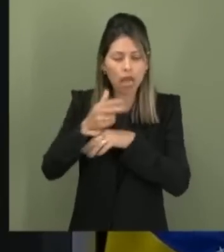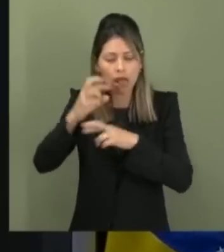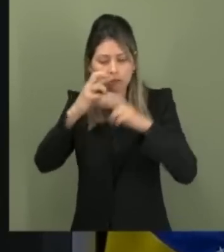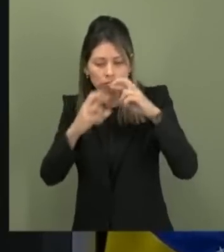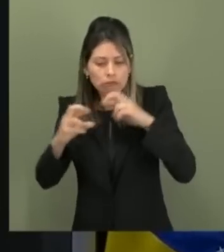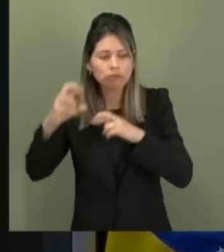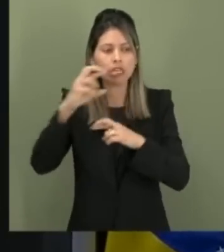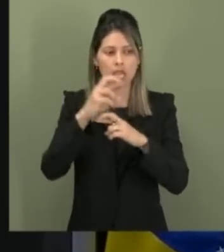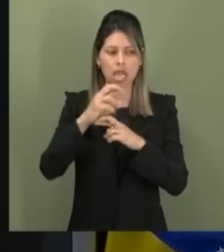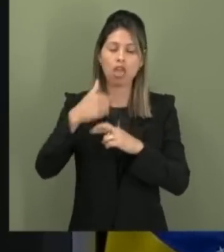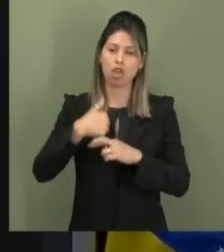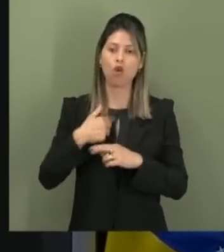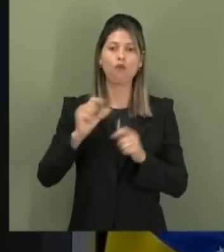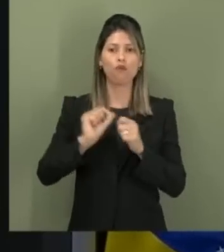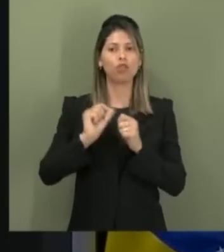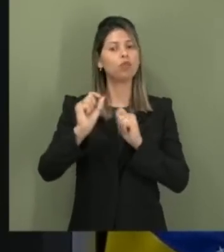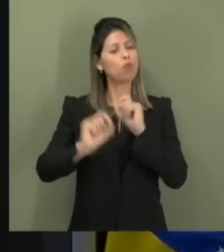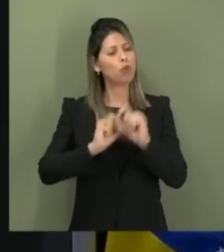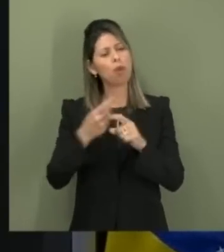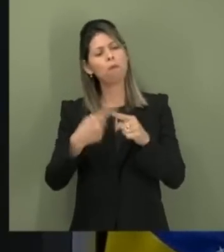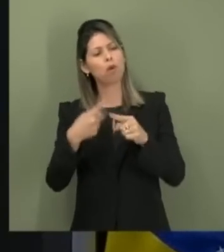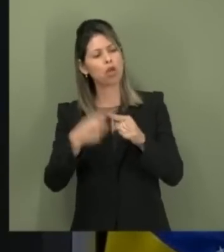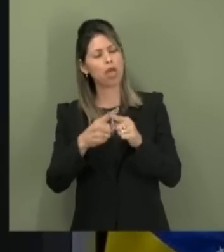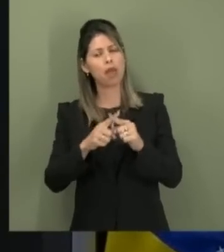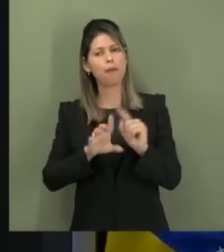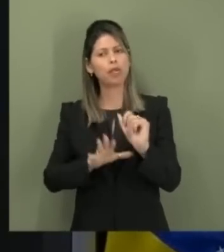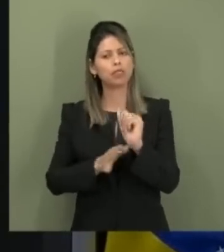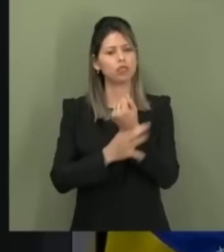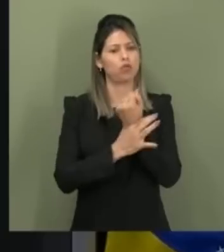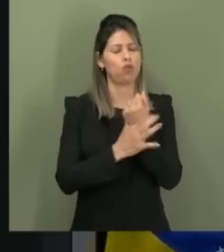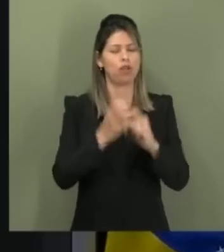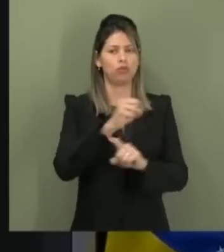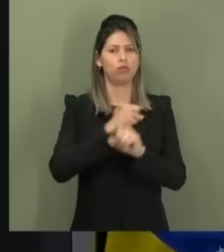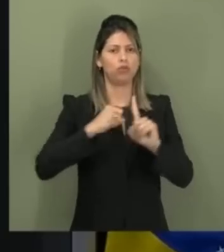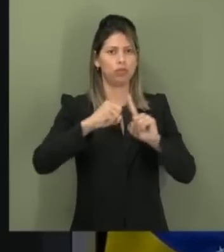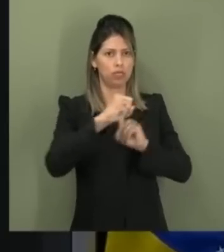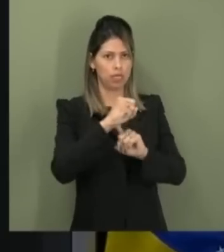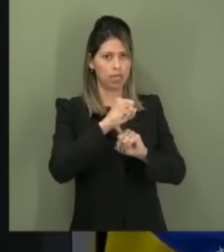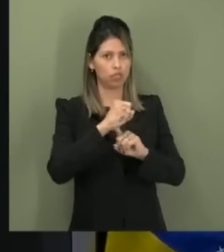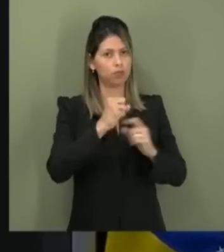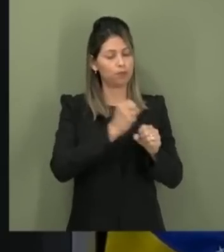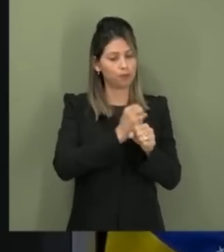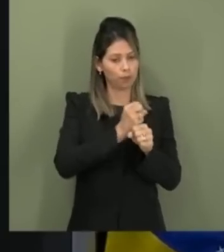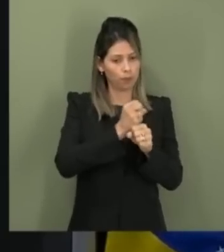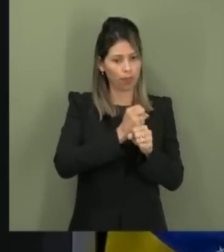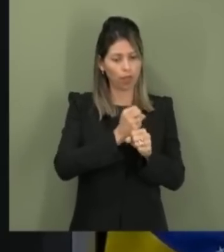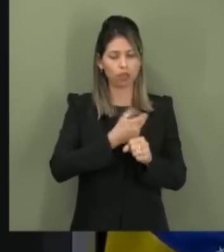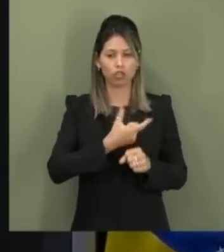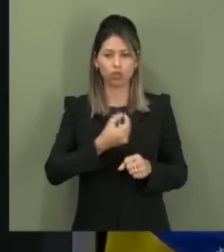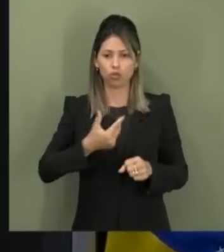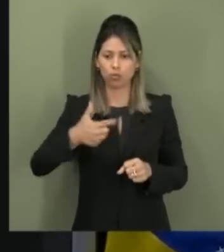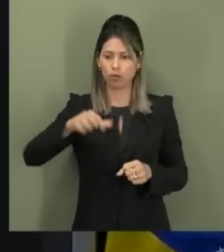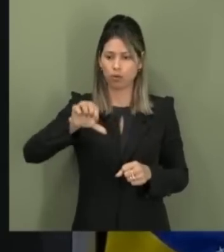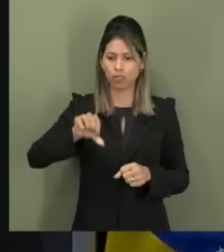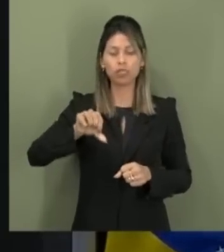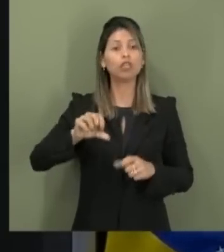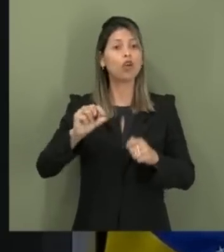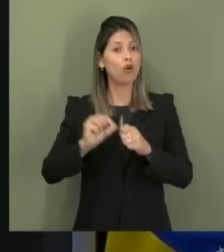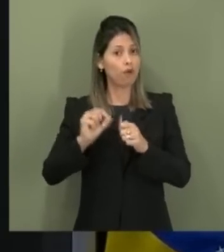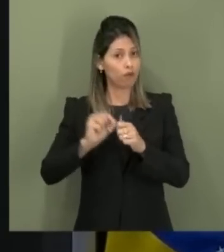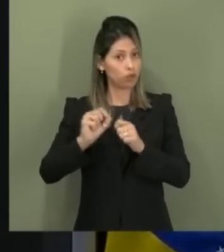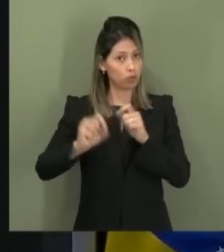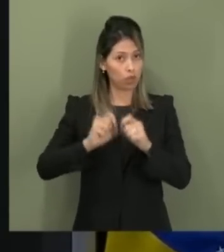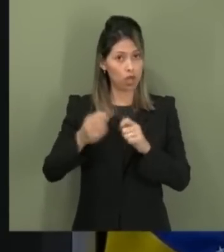para proteger a sociedade. No começo de 2019, foi feito pelo governo